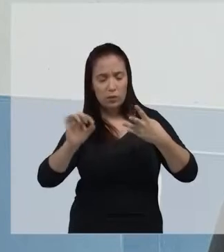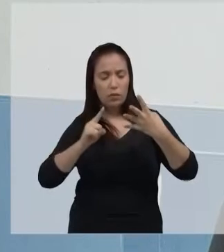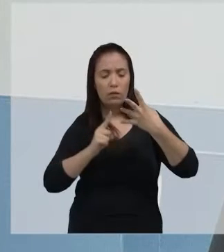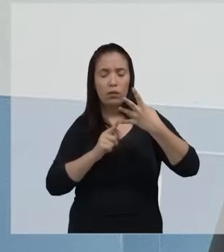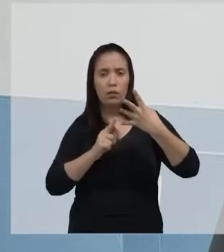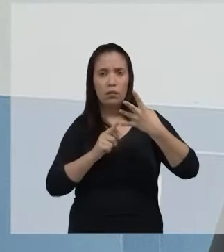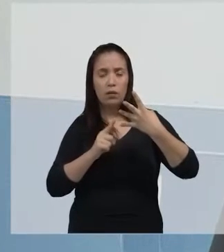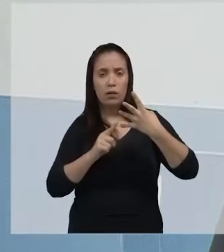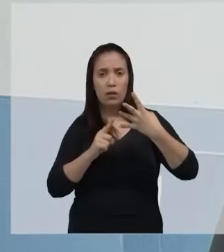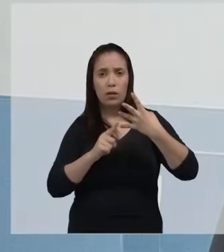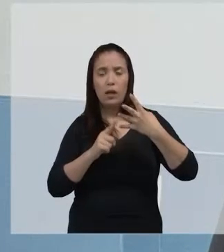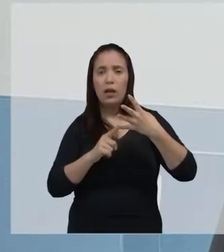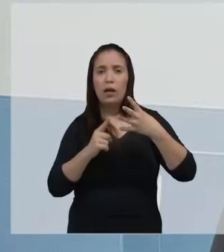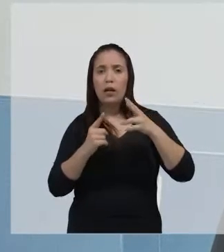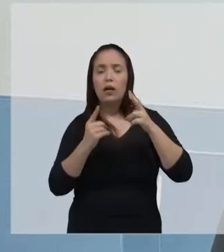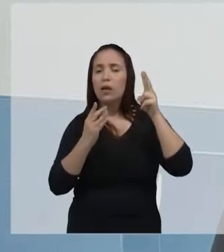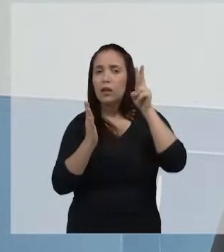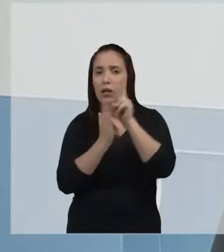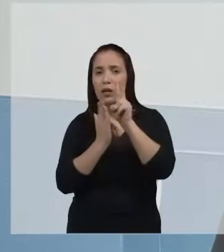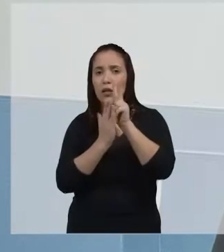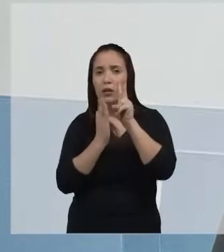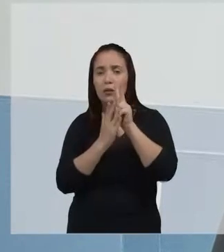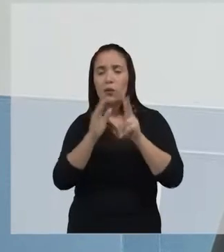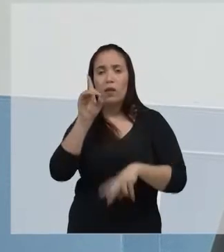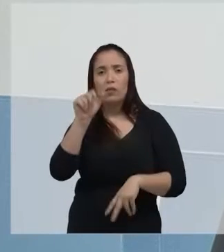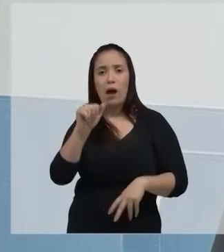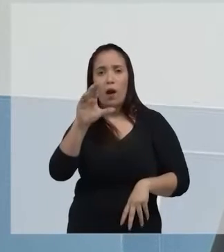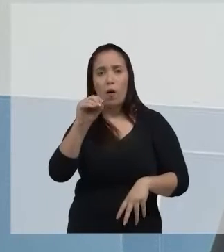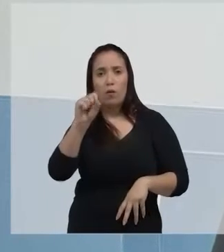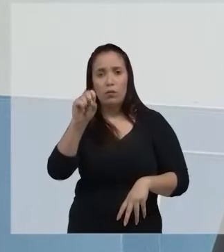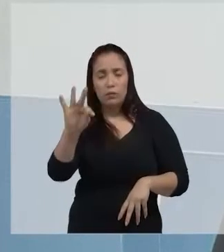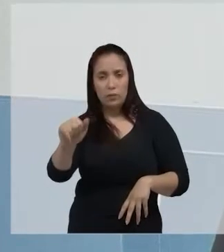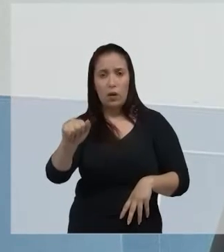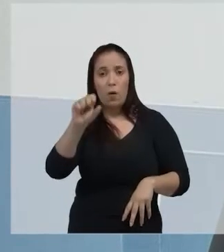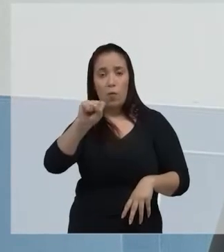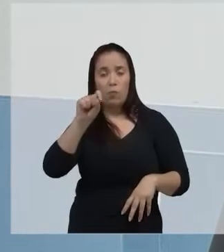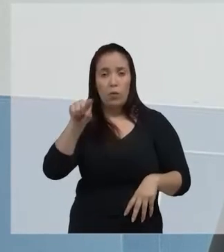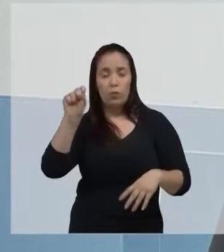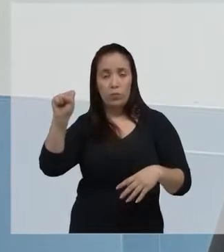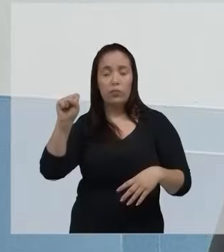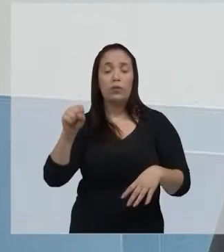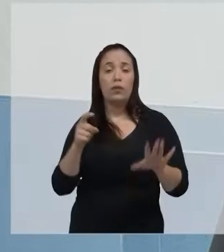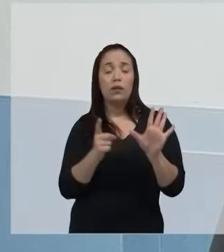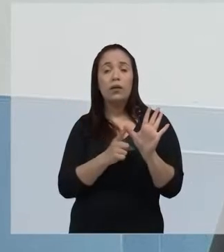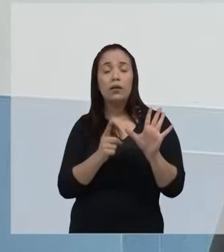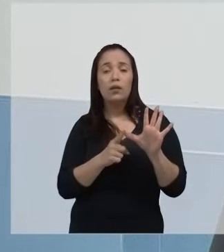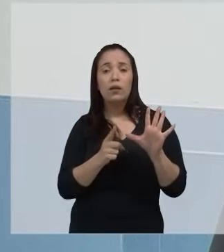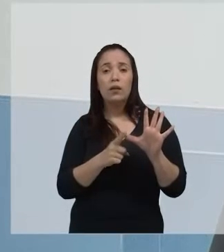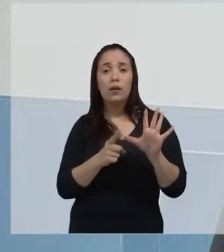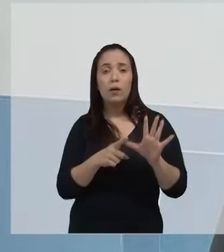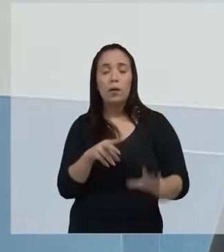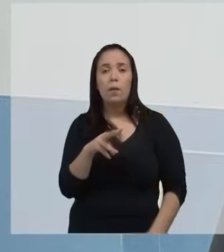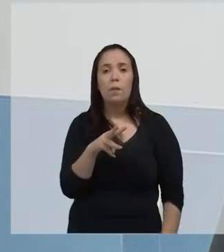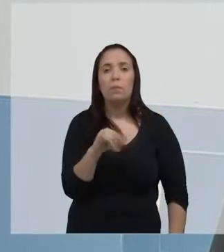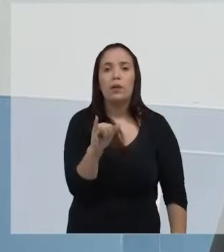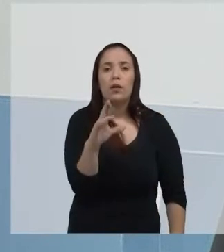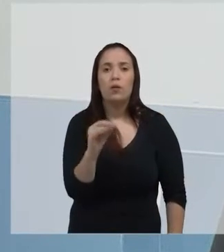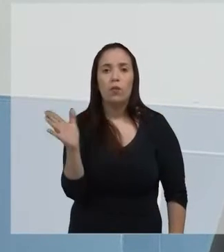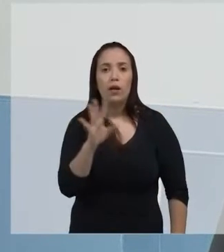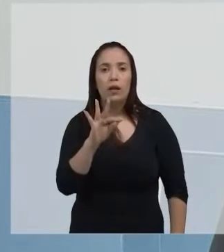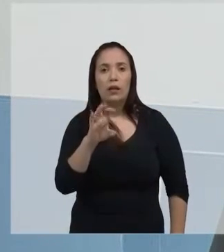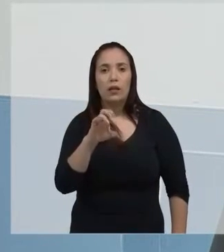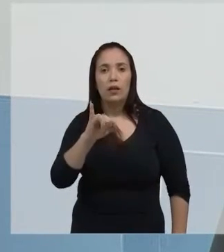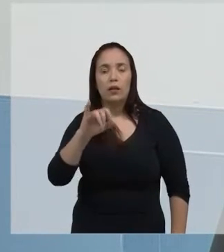Em quarto colocado, Índio da Costa, com 8,8%. Em quinto colocado, Miro